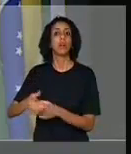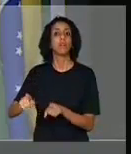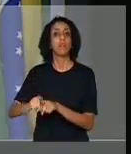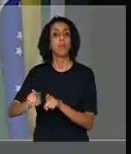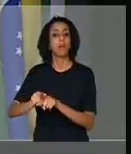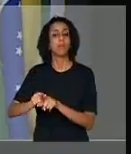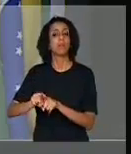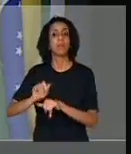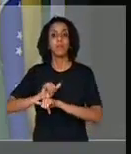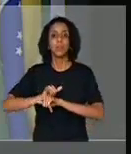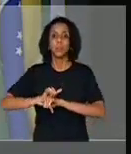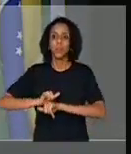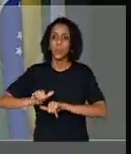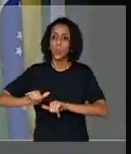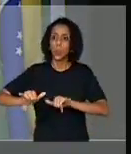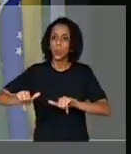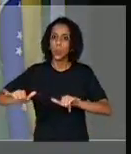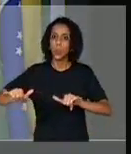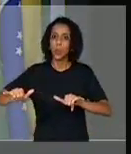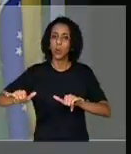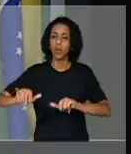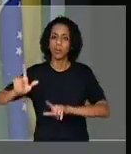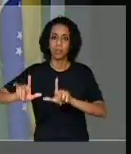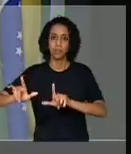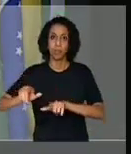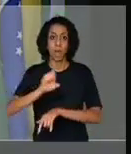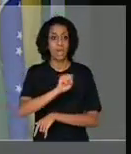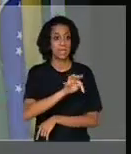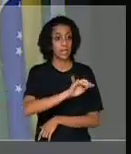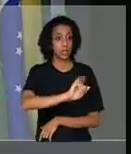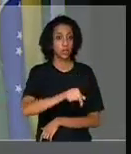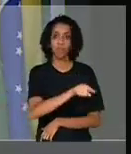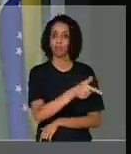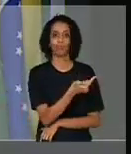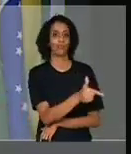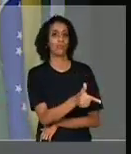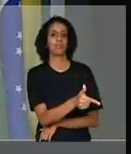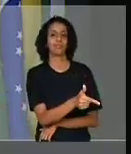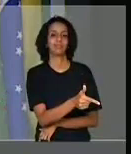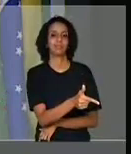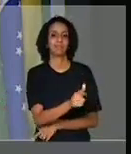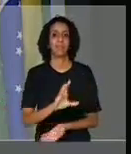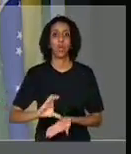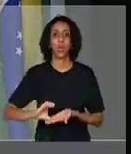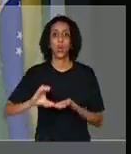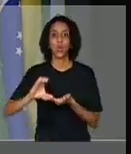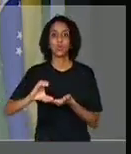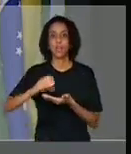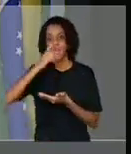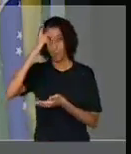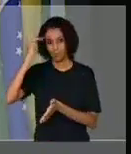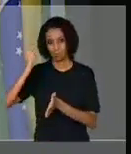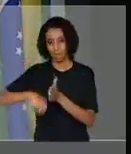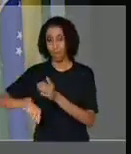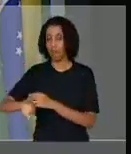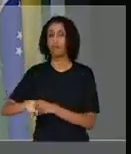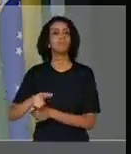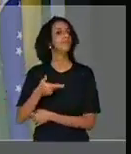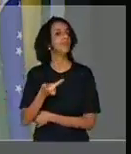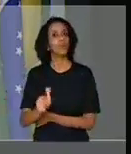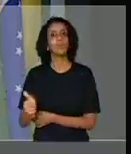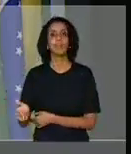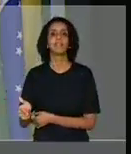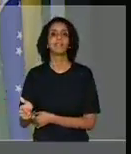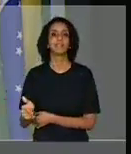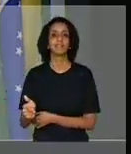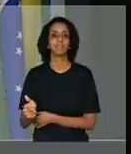sessões em tempo real. O STJ não tem. O Conselho de Contribuintes não tem. As outras cortes estaduais